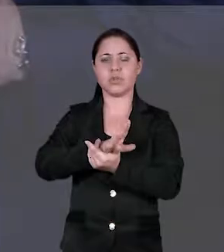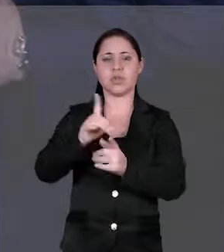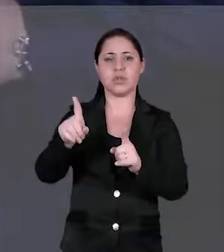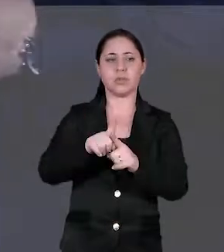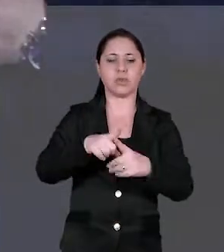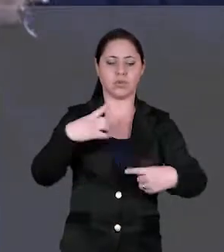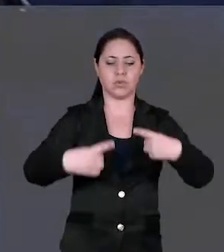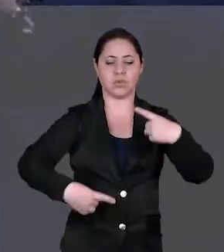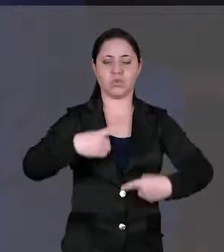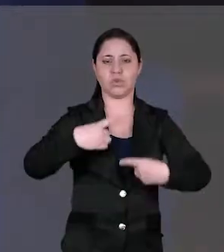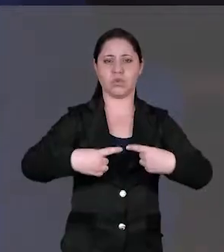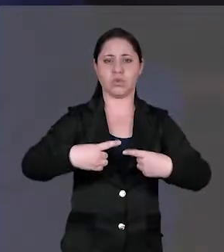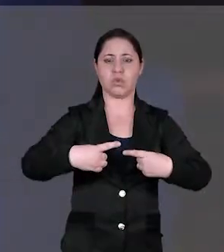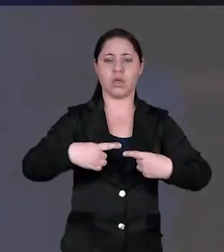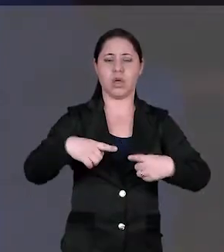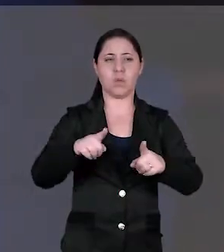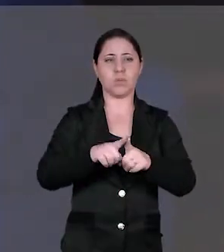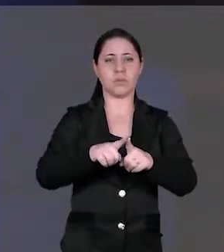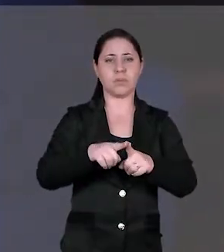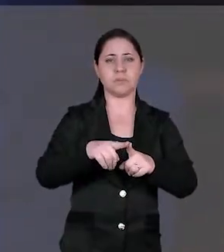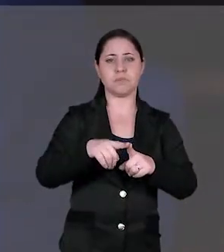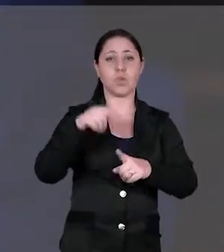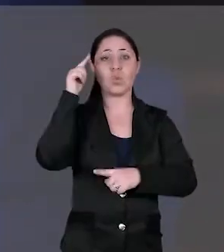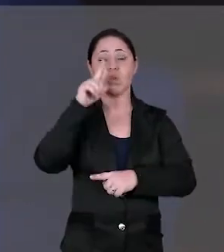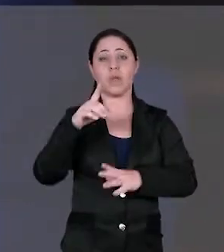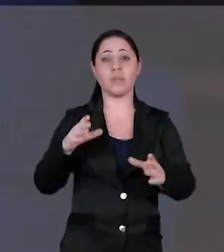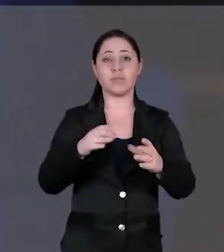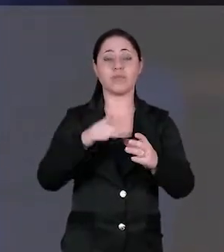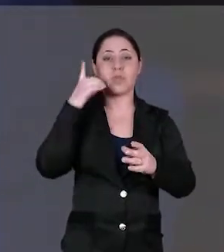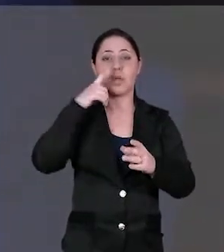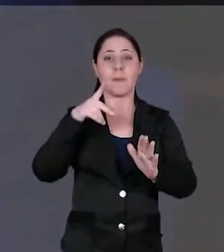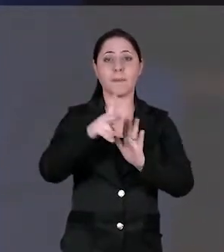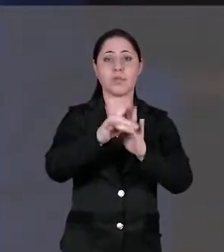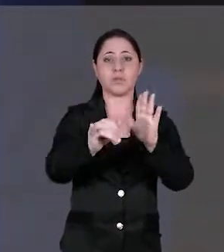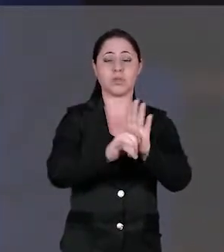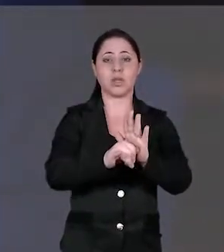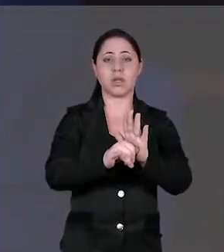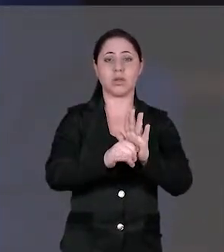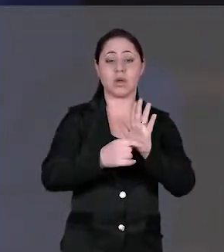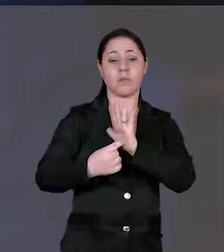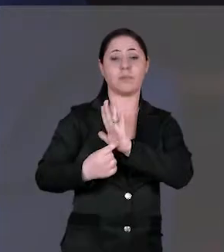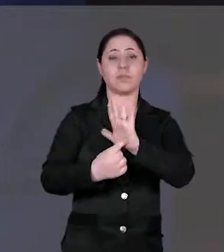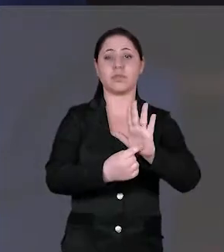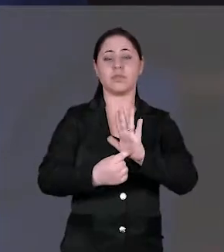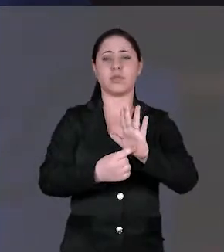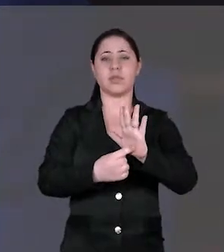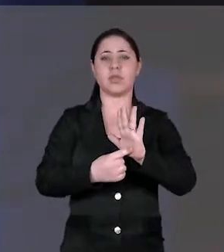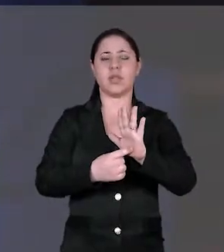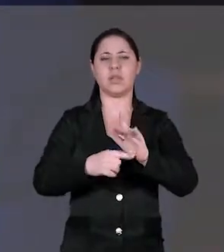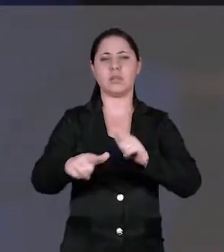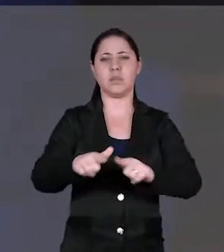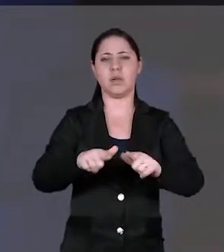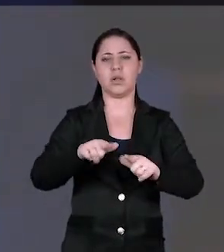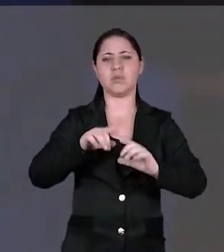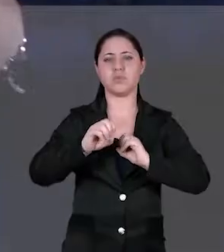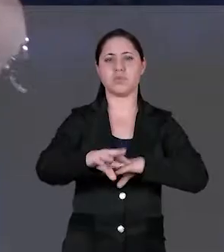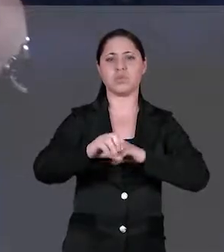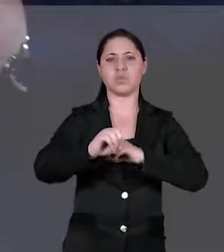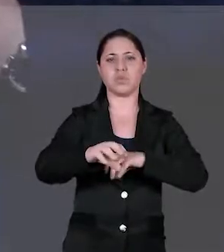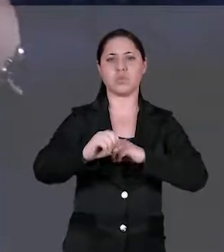E com isso a gente vem encampando muitos projetos e viabilizando algumas discussões. Foi através da frente que